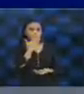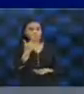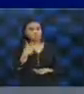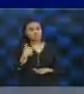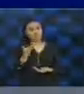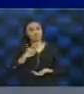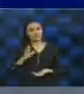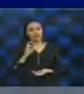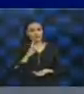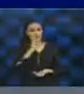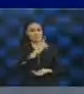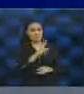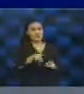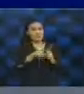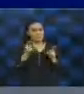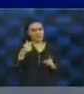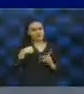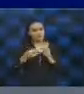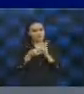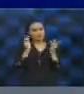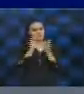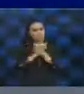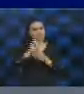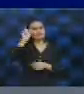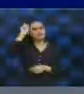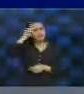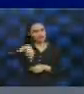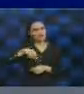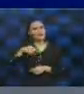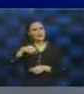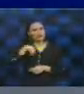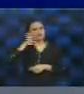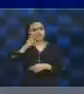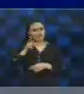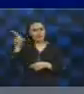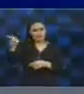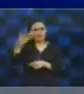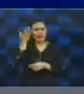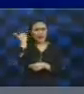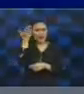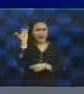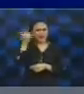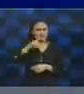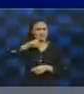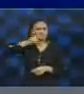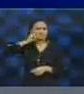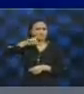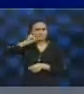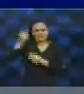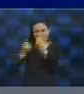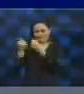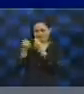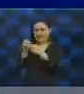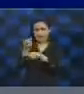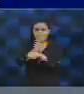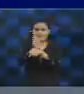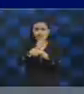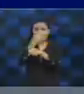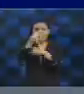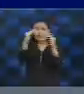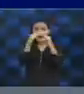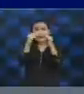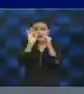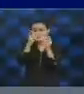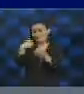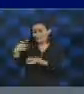isso, mas a minha esposa é testemunha. Eu te carreguei jogado dentro do meu carro, o vigia do teu prédio me ajudou a te carregar e jogar